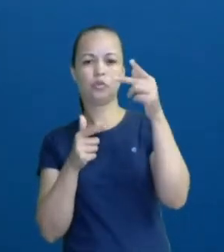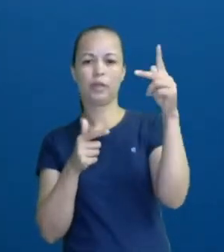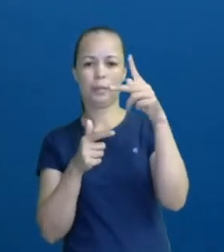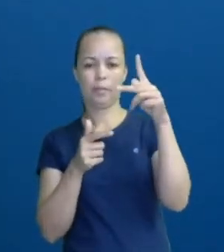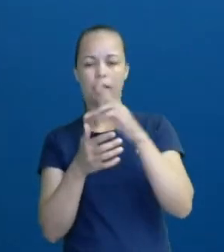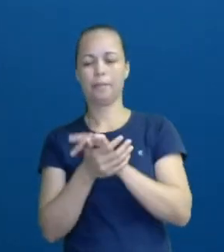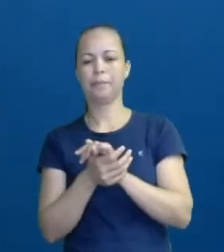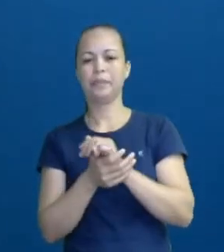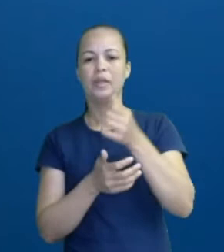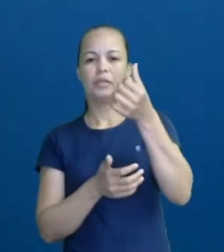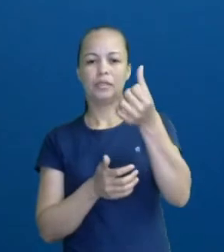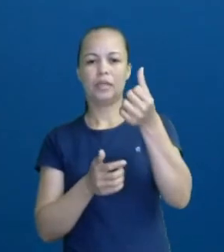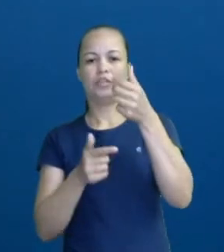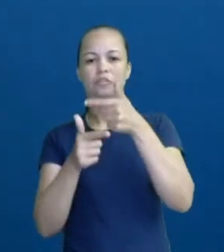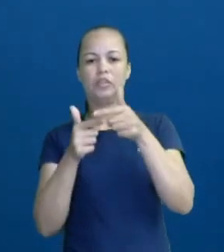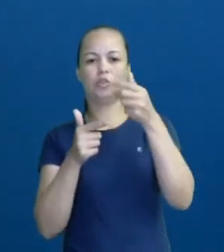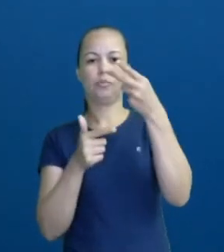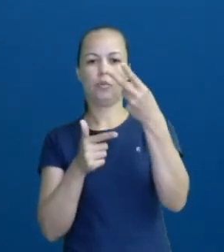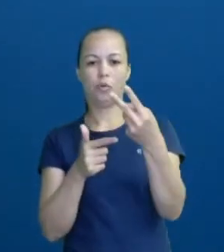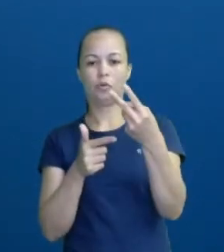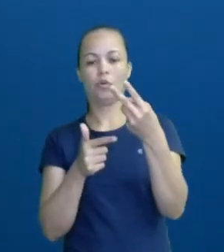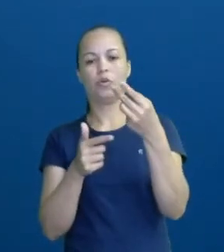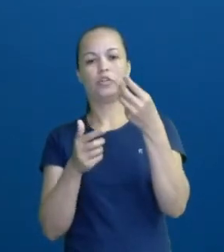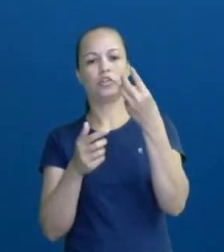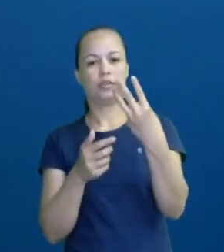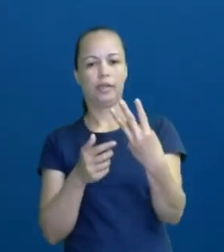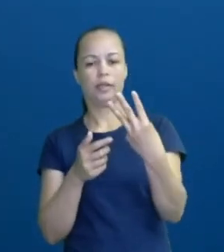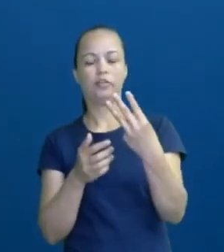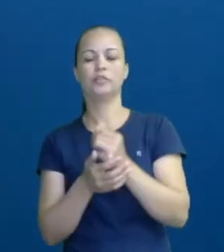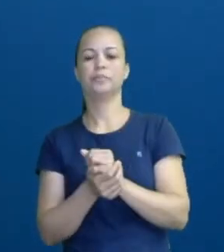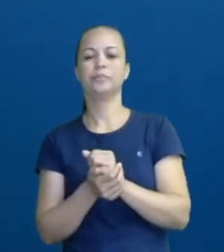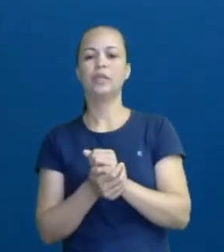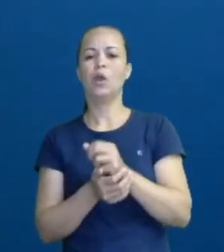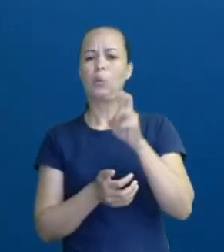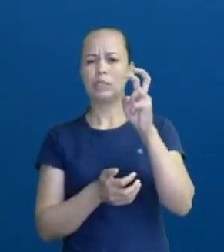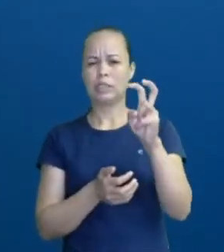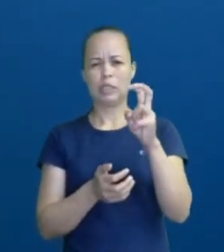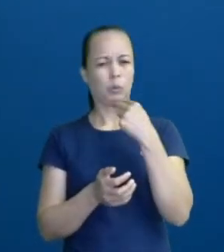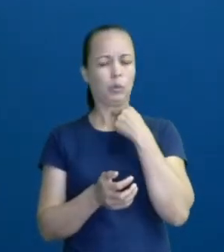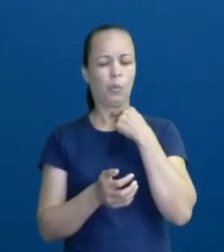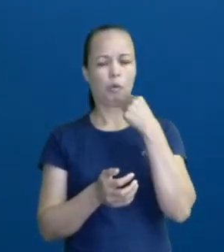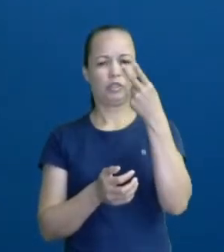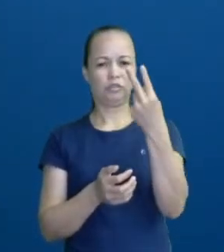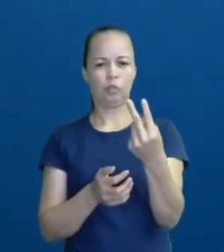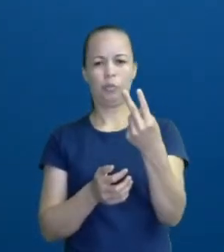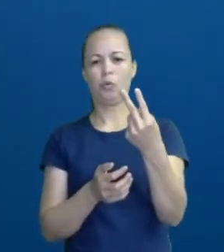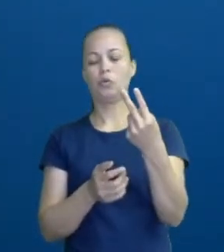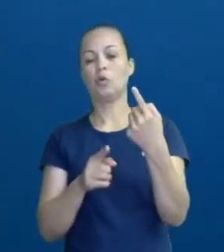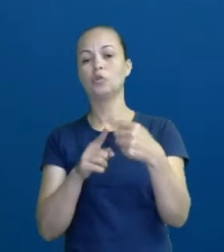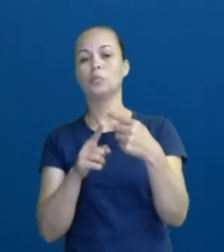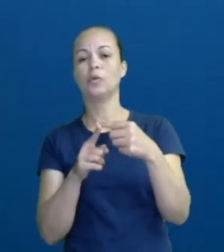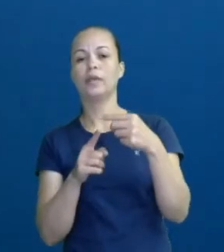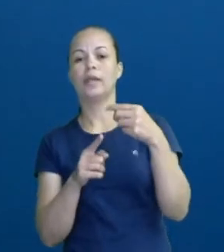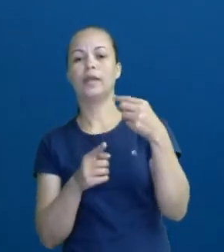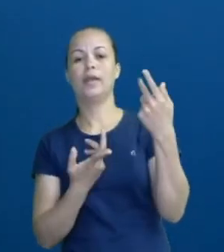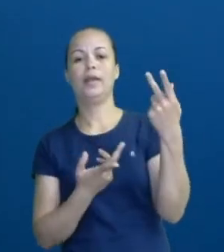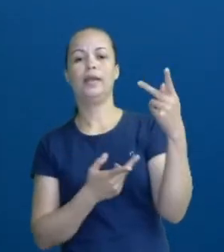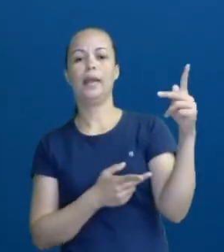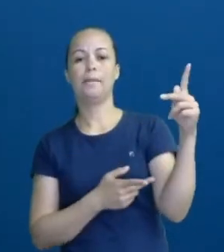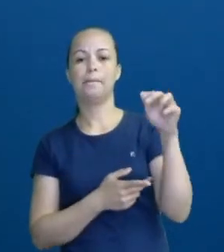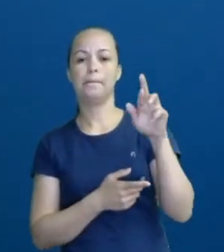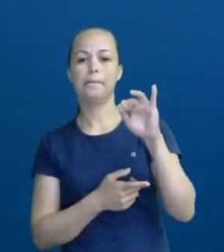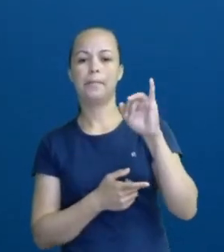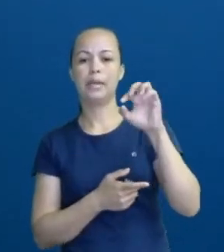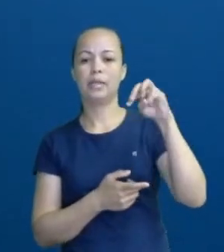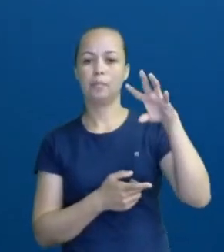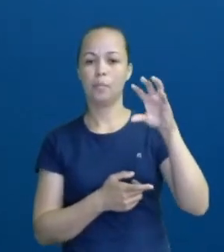2, 3. O 5 eu não posso dividir por 2, porque 5 é um número primo e só pode ser